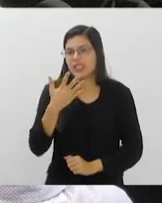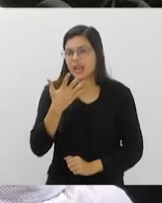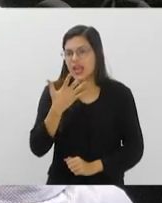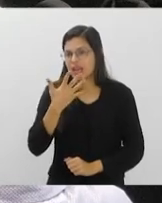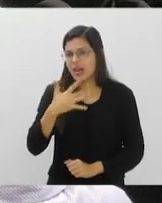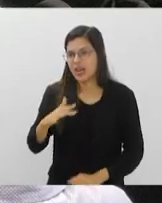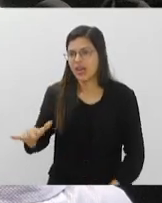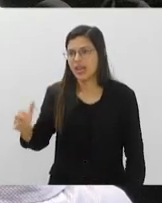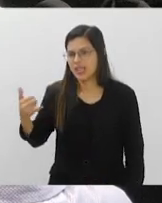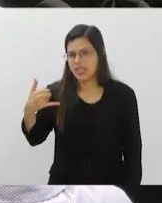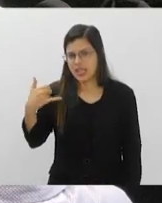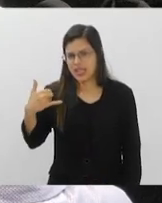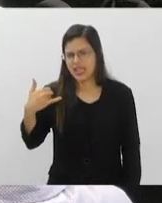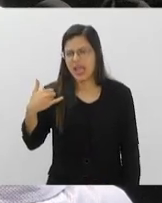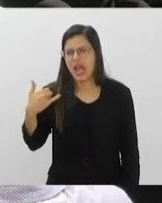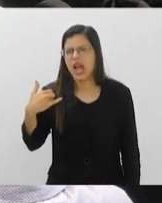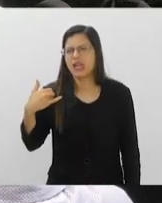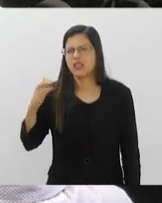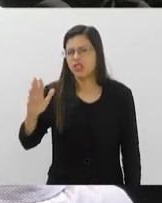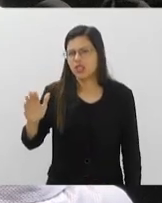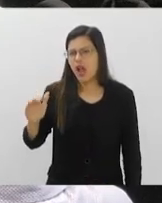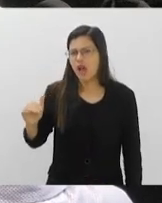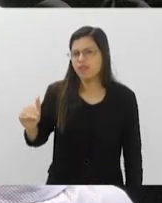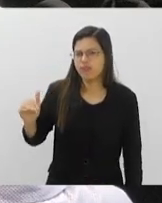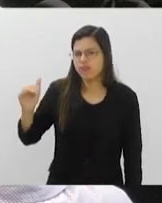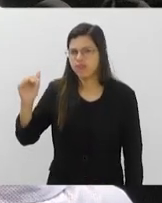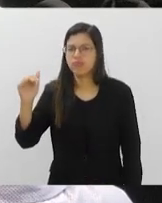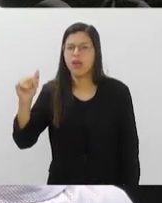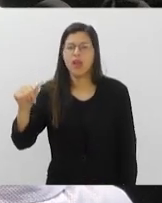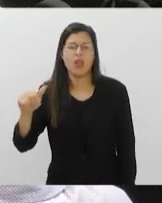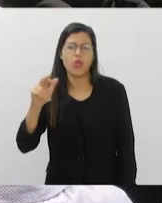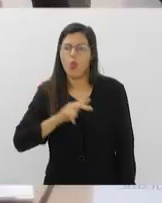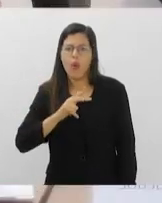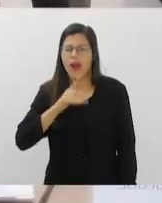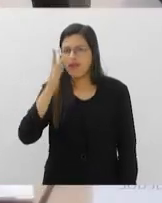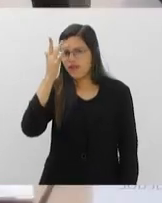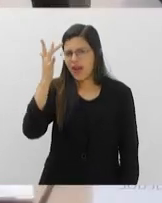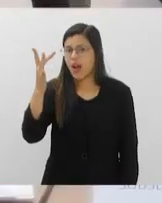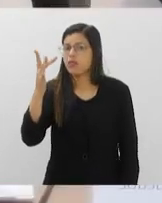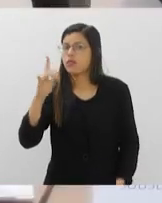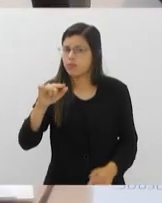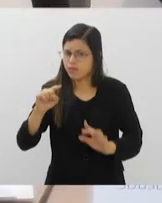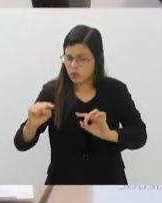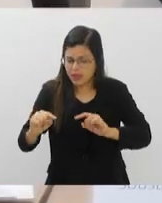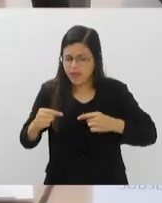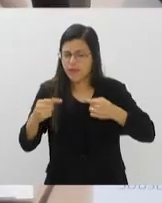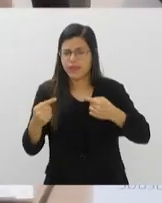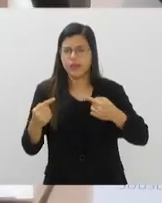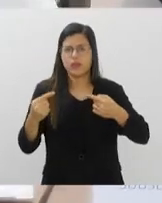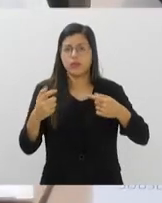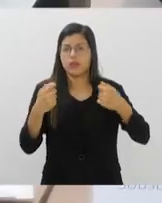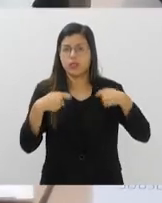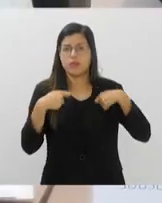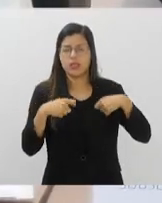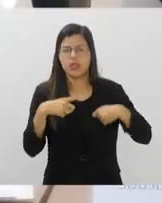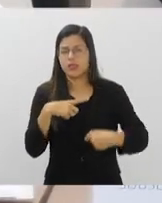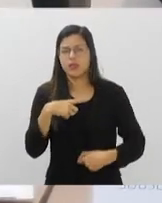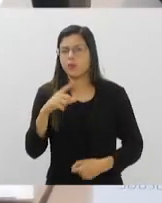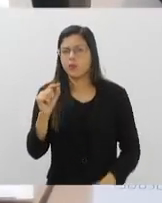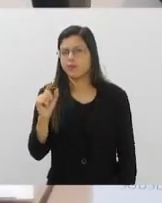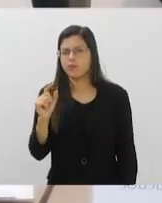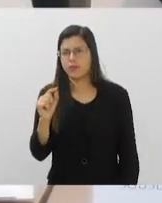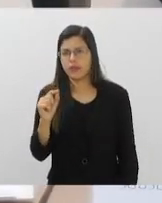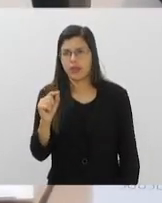eh já mais elevada não é fácil é um baita de um desafio e a gente precisa ter a tão